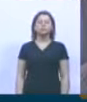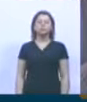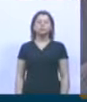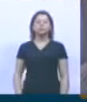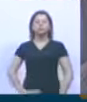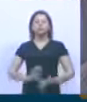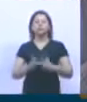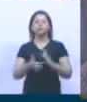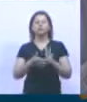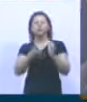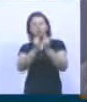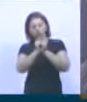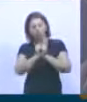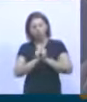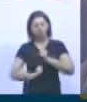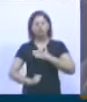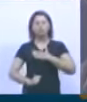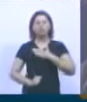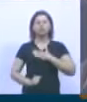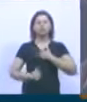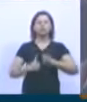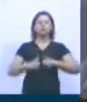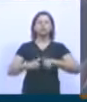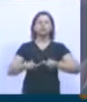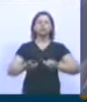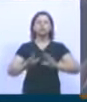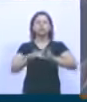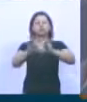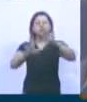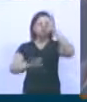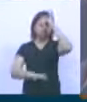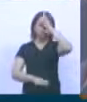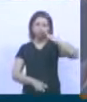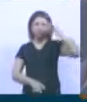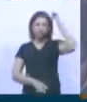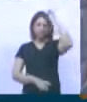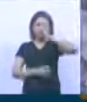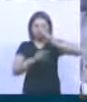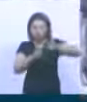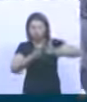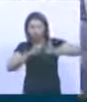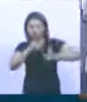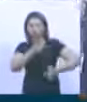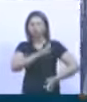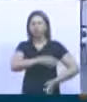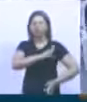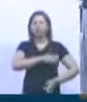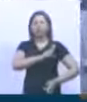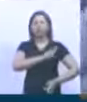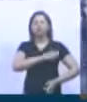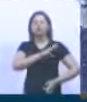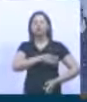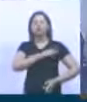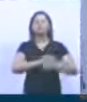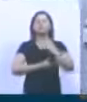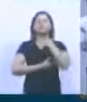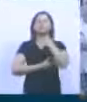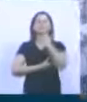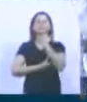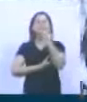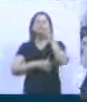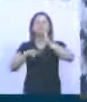estarás. Comigo estás. E deixa o Espírito Santo convencer o seu coração. Solte a sua voz no Espírito. Isso,